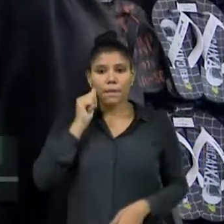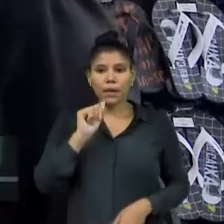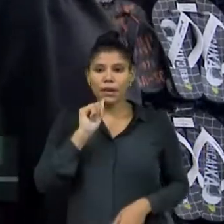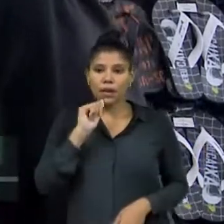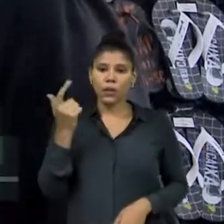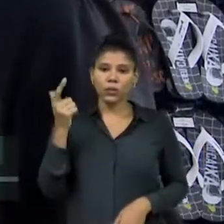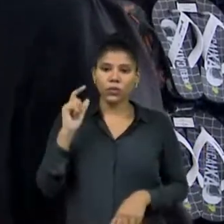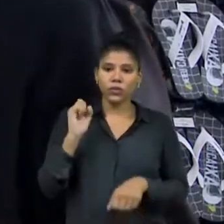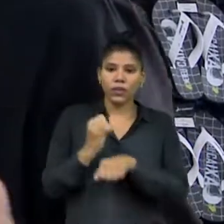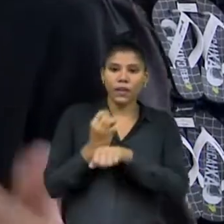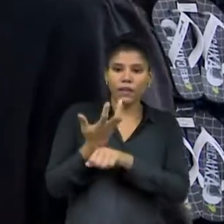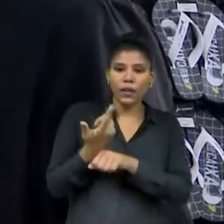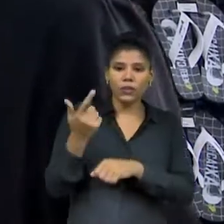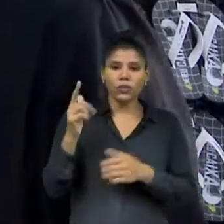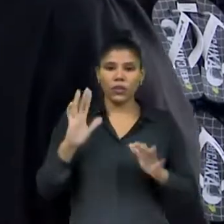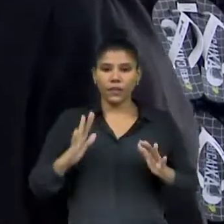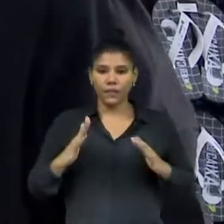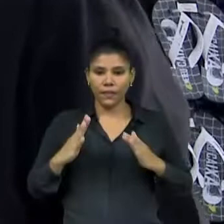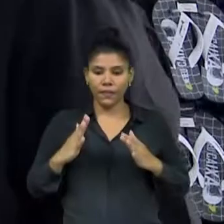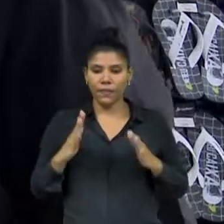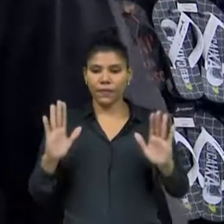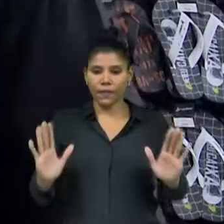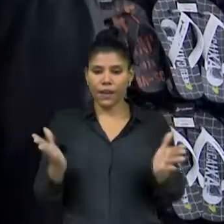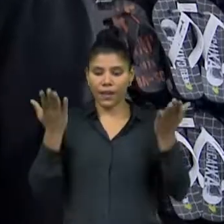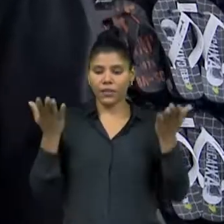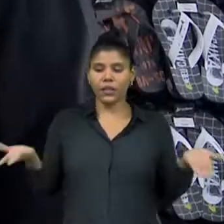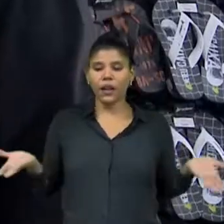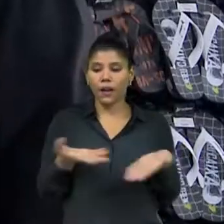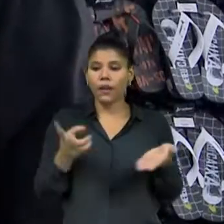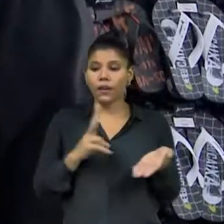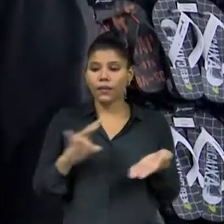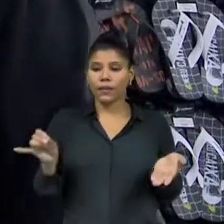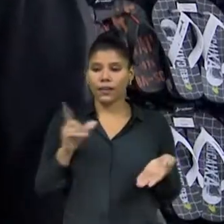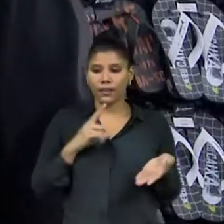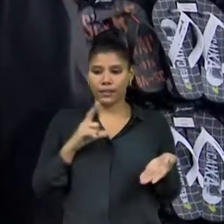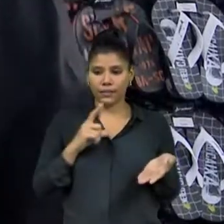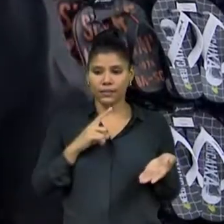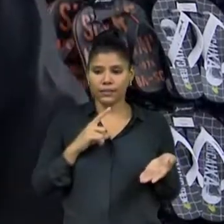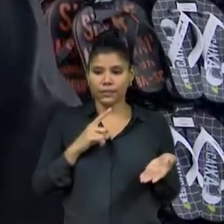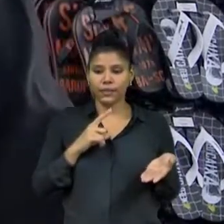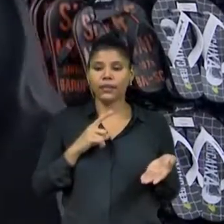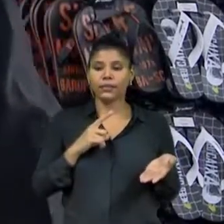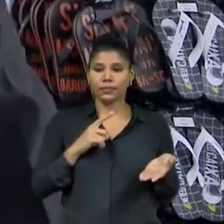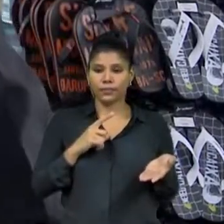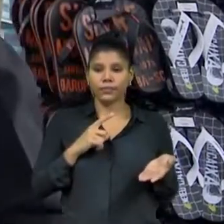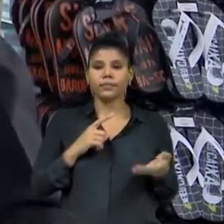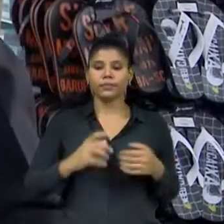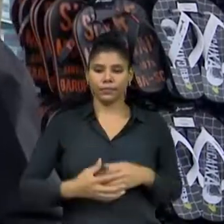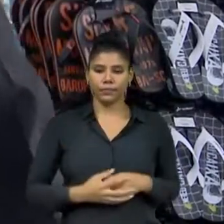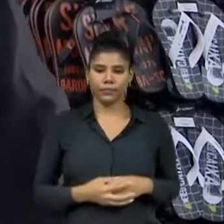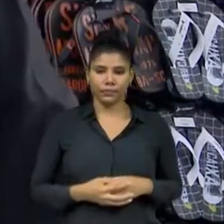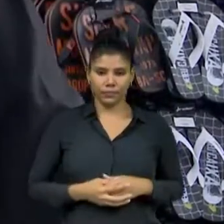tinha festa. É um ano agora que realmente a gente está esperando um crescimento. O comparativo vai ser sobre